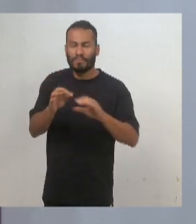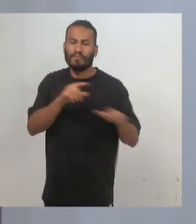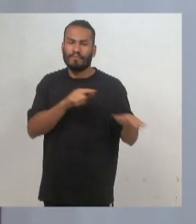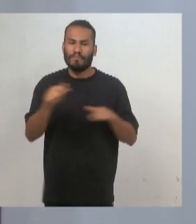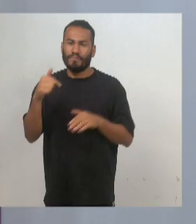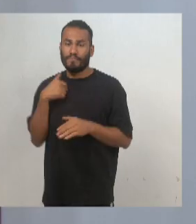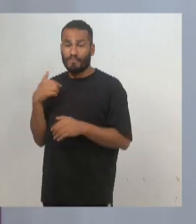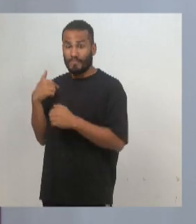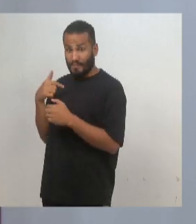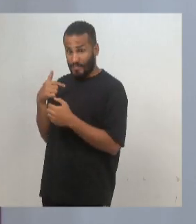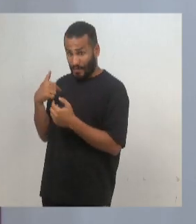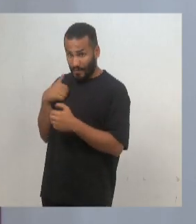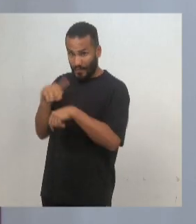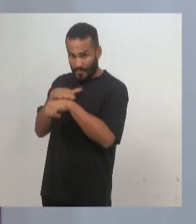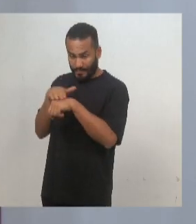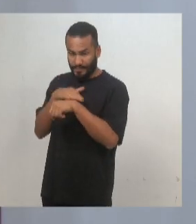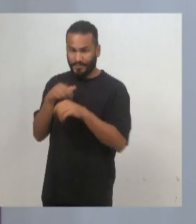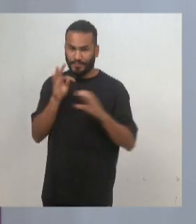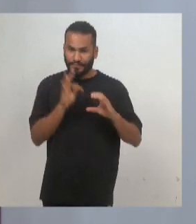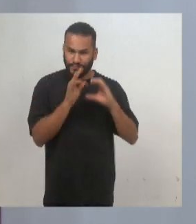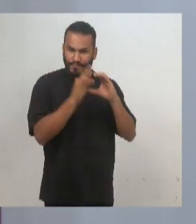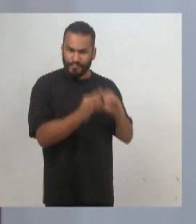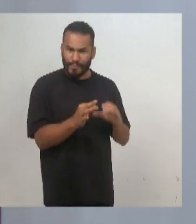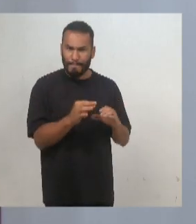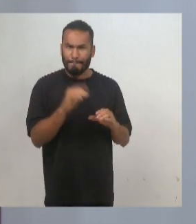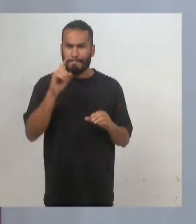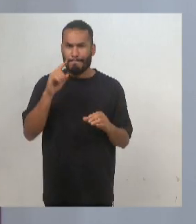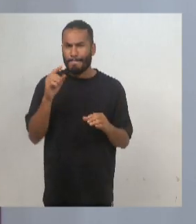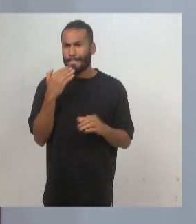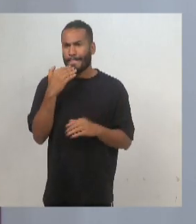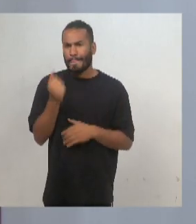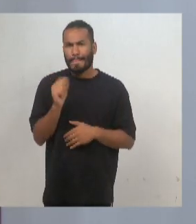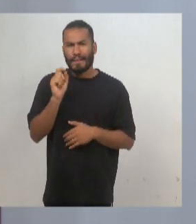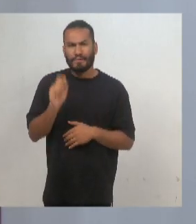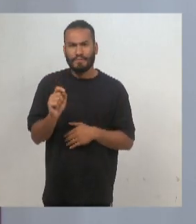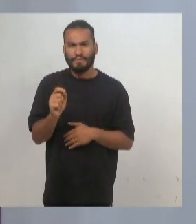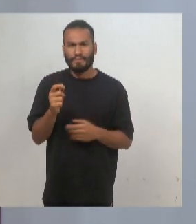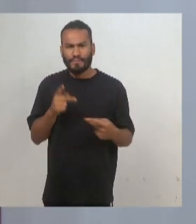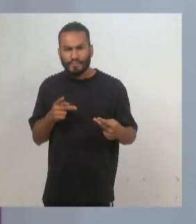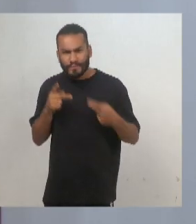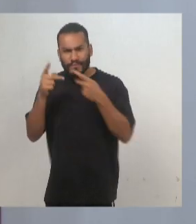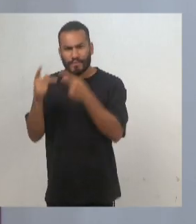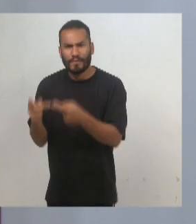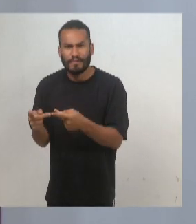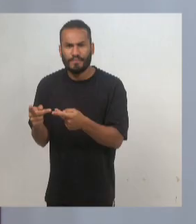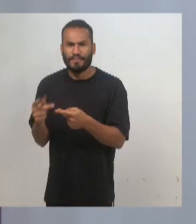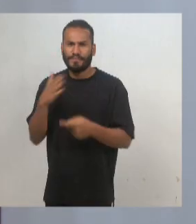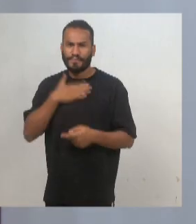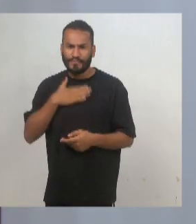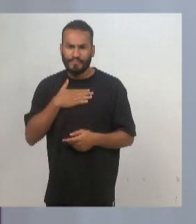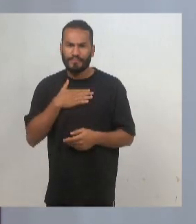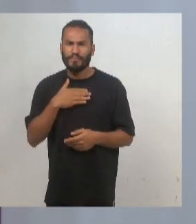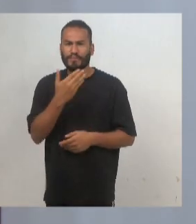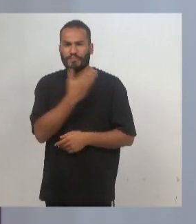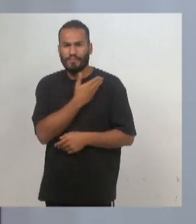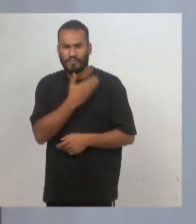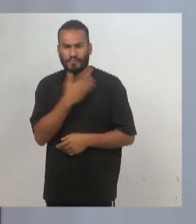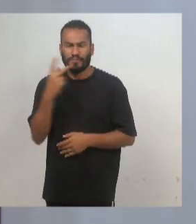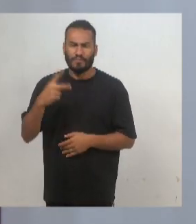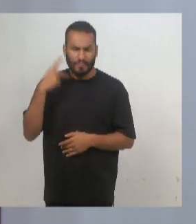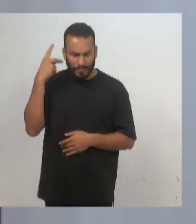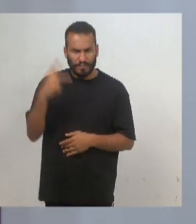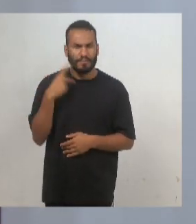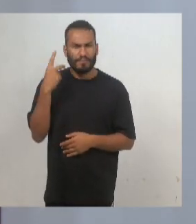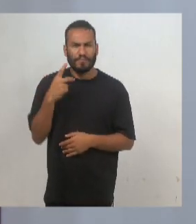eu conversei com uma conselheira tutelar que solicitou também a visita minha e dos meus colegas